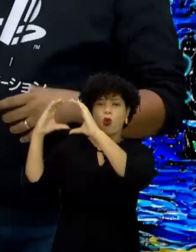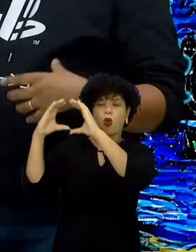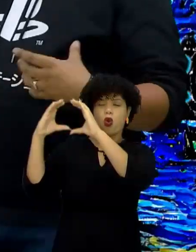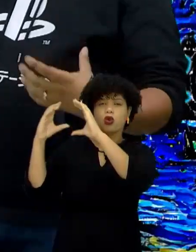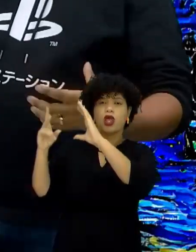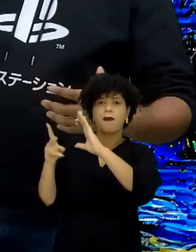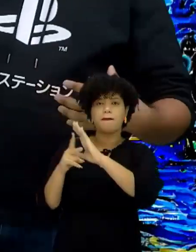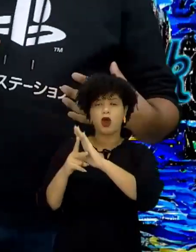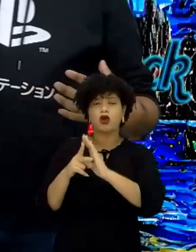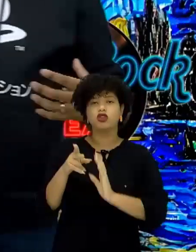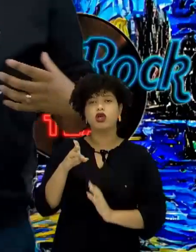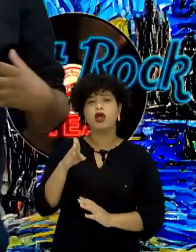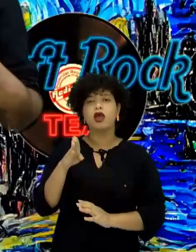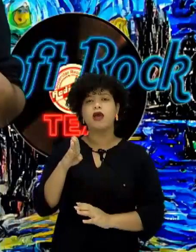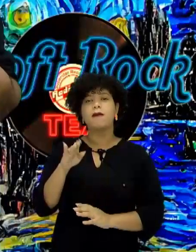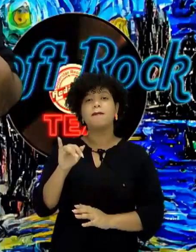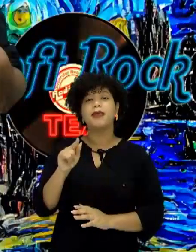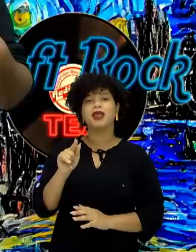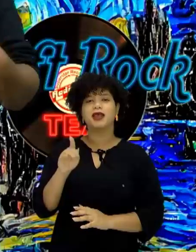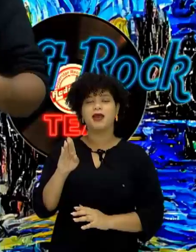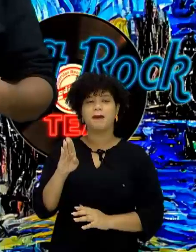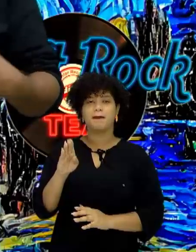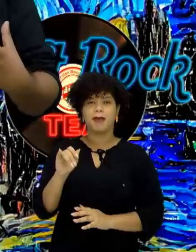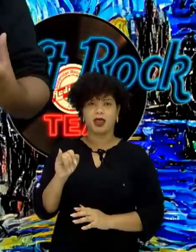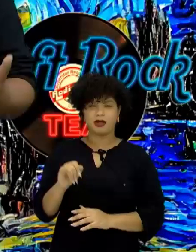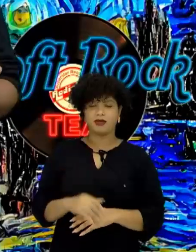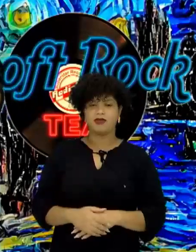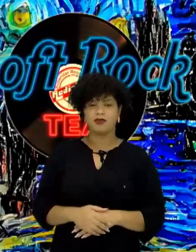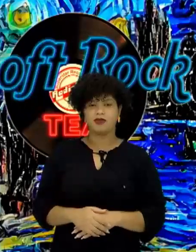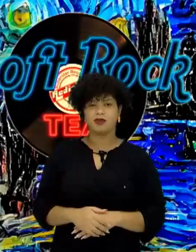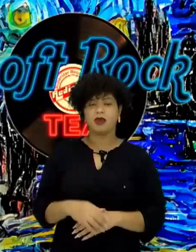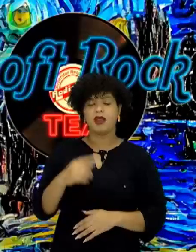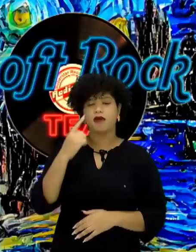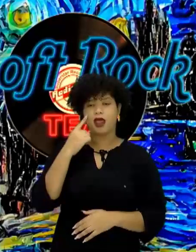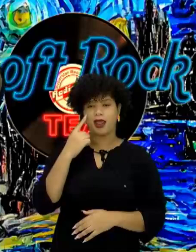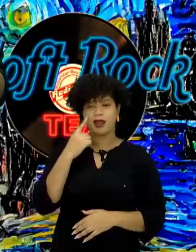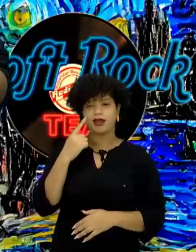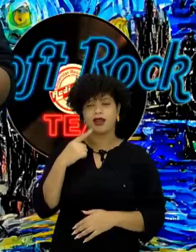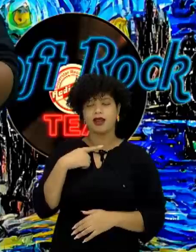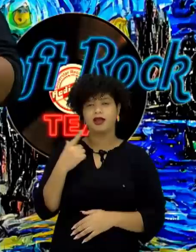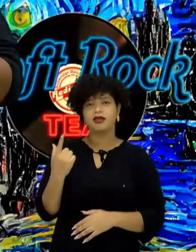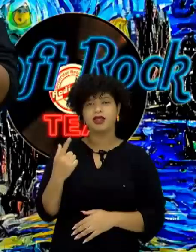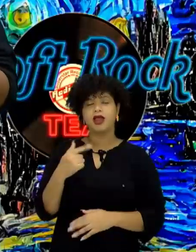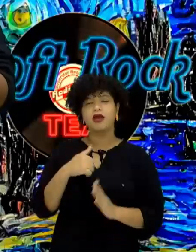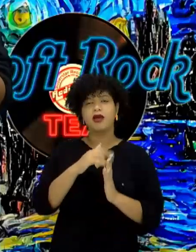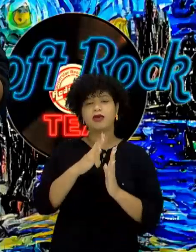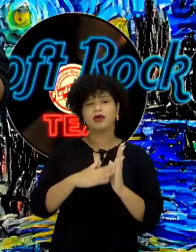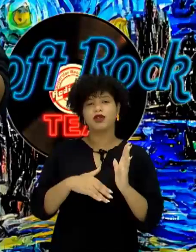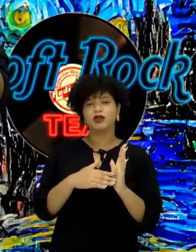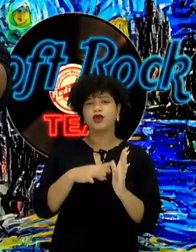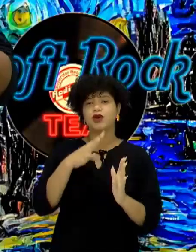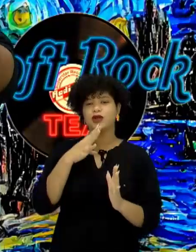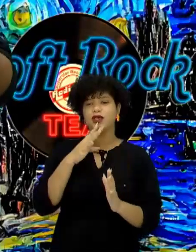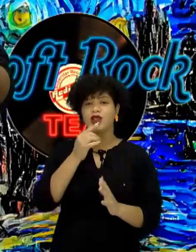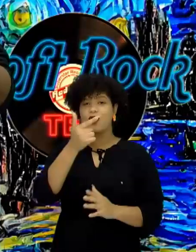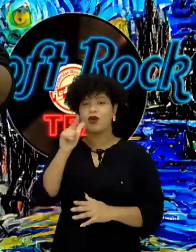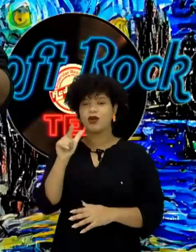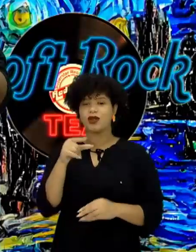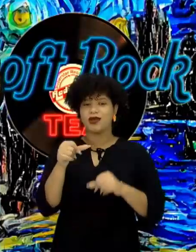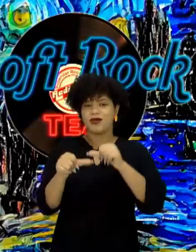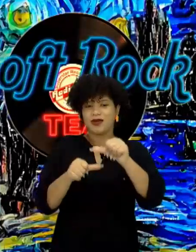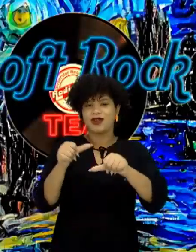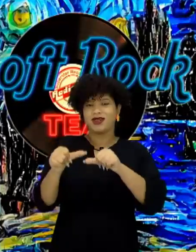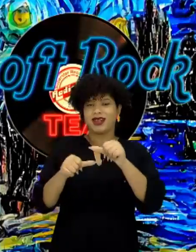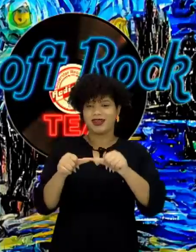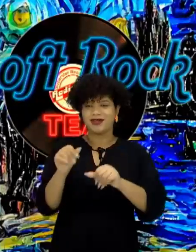então, a paródia tá aí, né? Você pegar e usar uma imagem que era conhecida, que é a Noite Estrelada, mas fazer uma outra pintura, criar uma outra imagem em